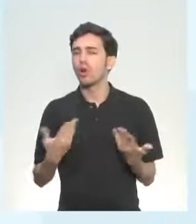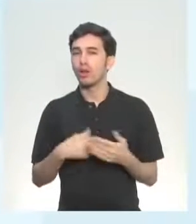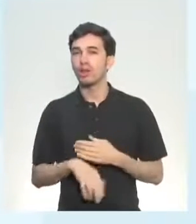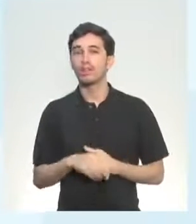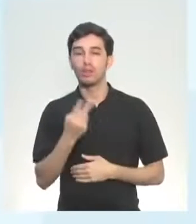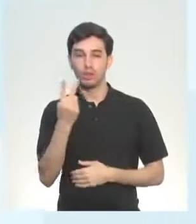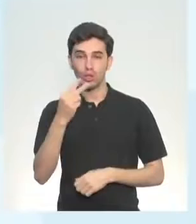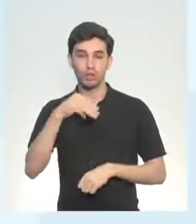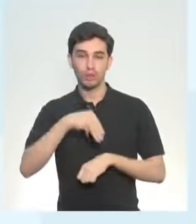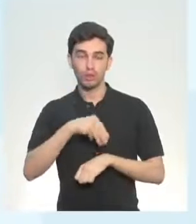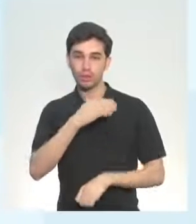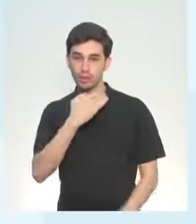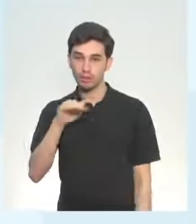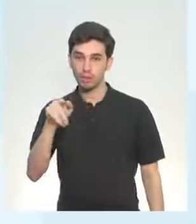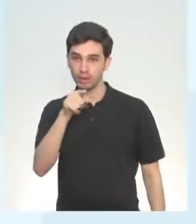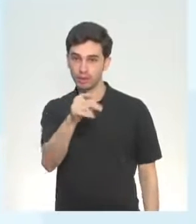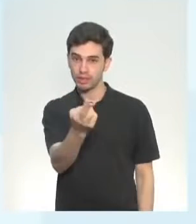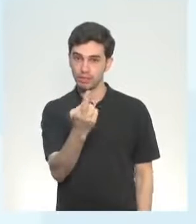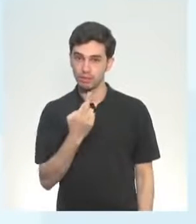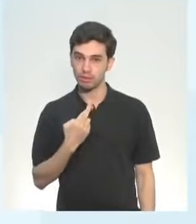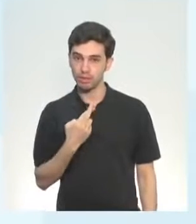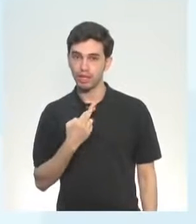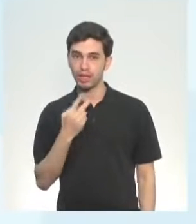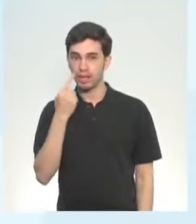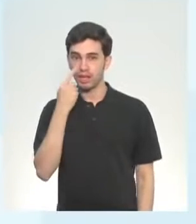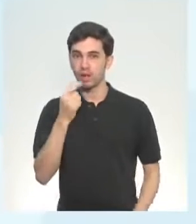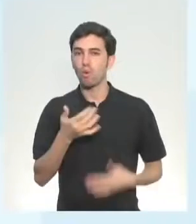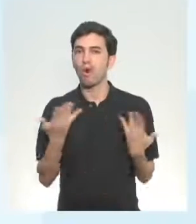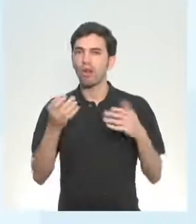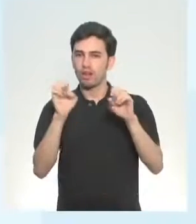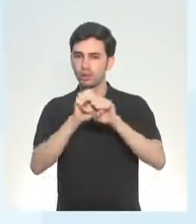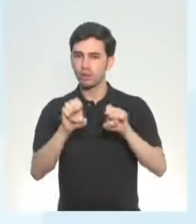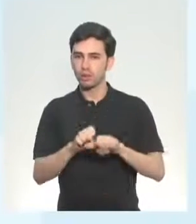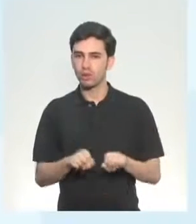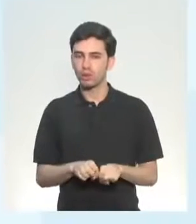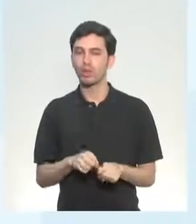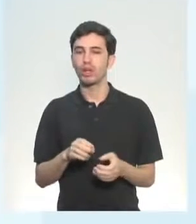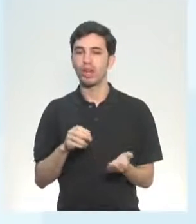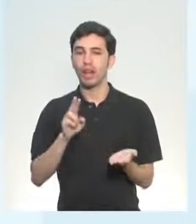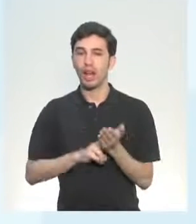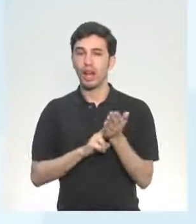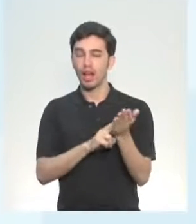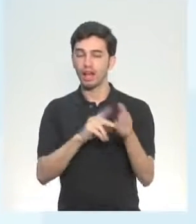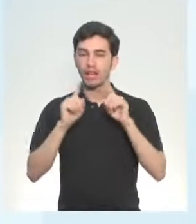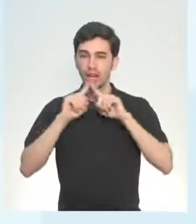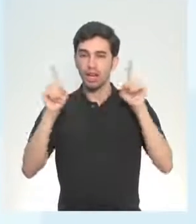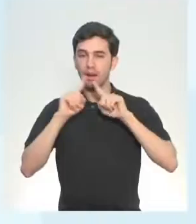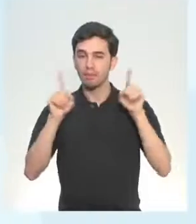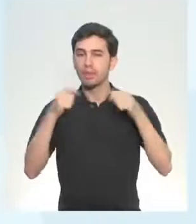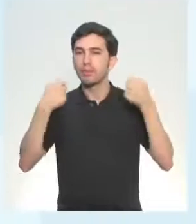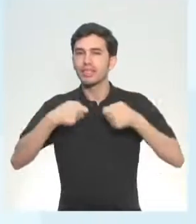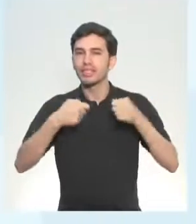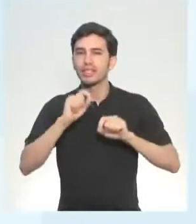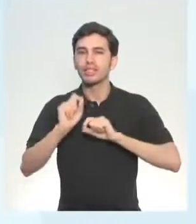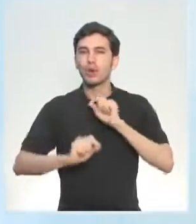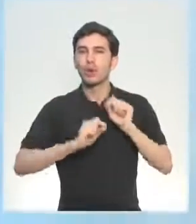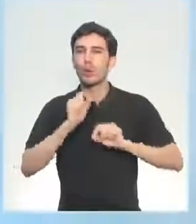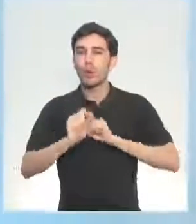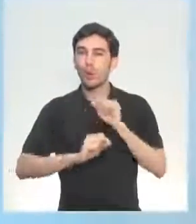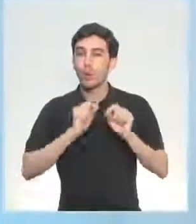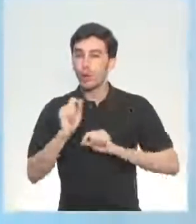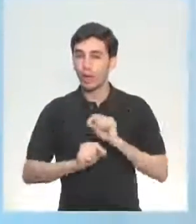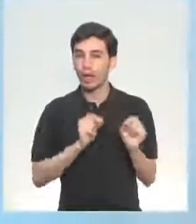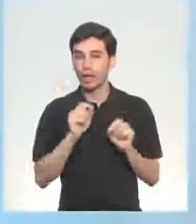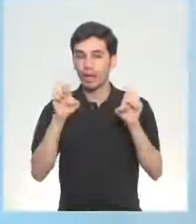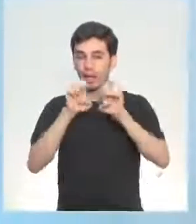minutinhos e meio para vocês responderem para a gente qual é a estrutura da carta de reclamação, o que é necessário que ela tenha, para que,